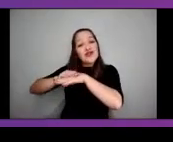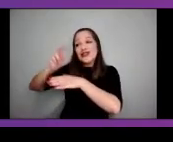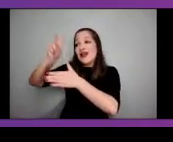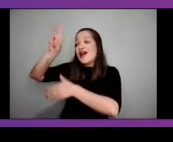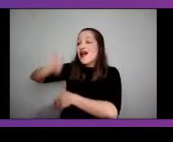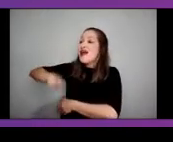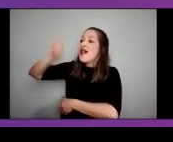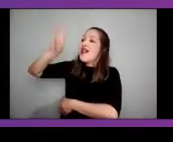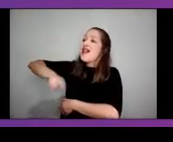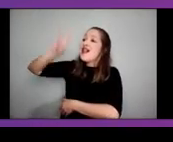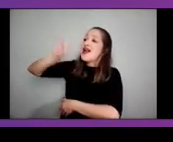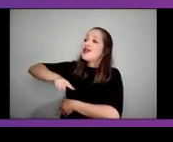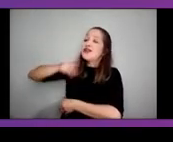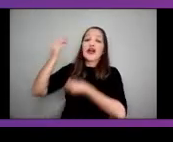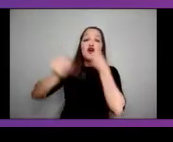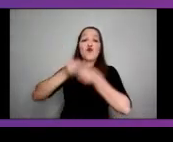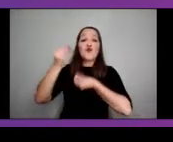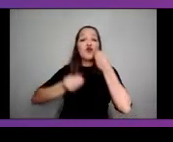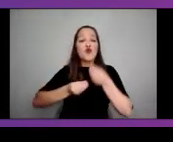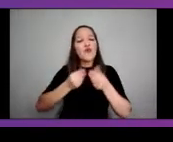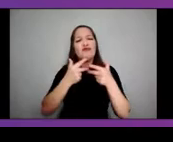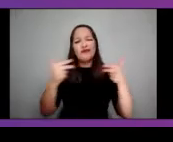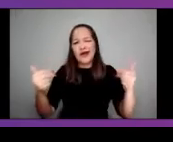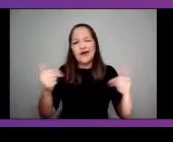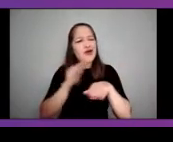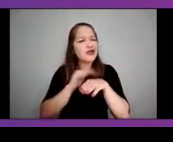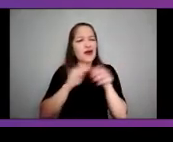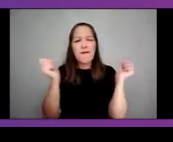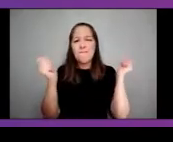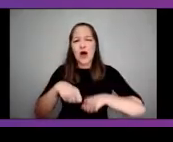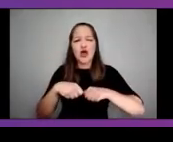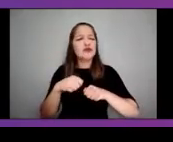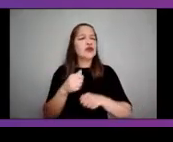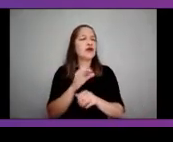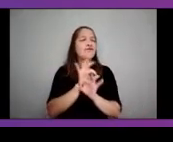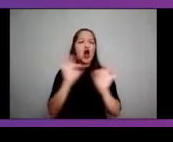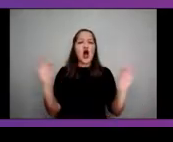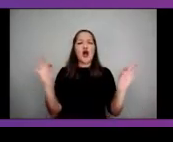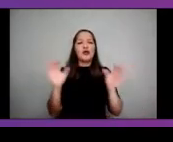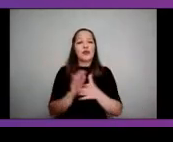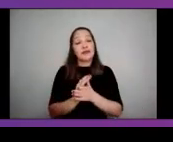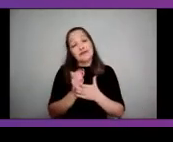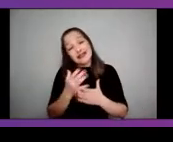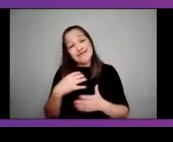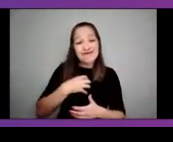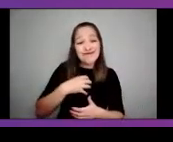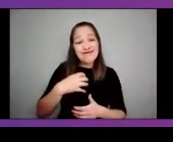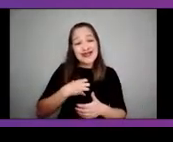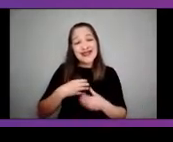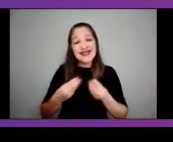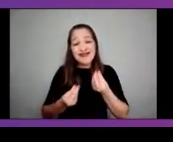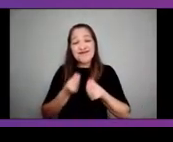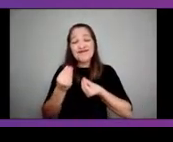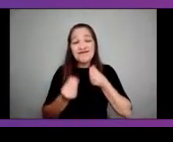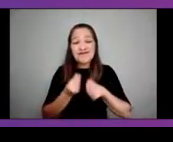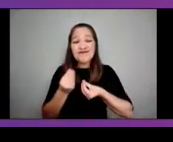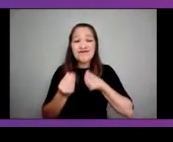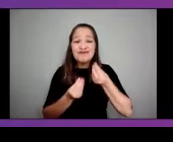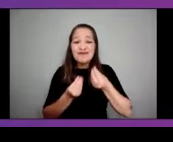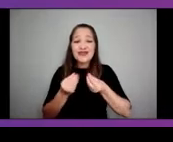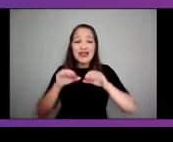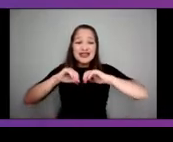eu acho que tem coisas sendo feitas muito muito potente muito incrível mas de maneira ainda mais enquadrada mais compartimentada